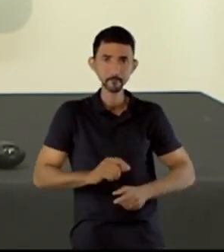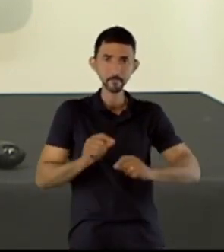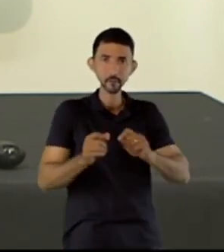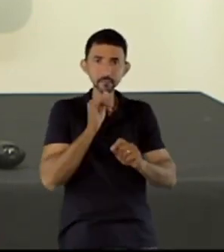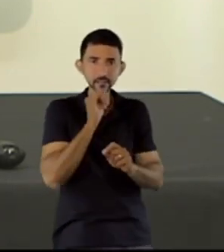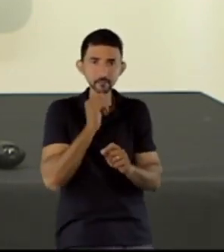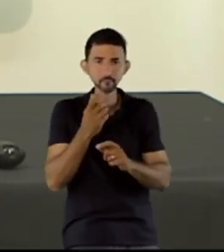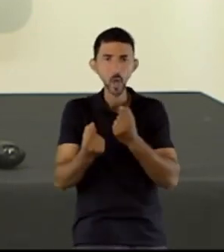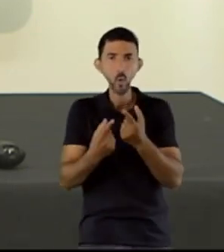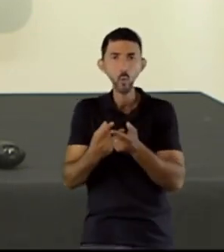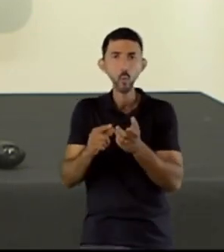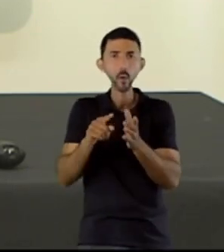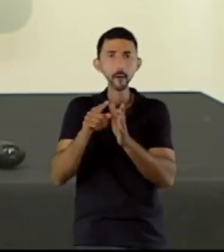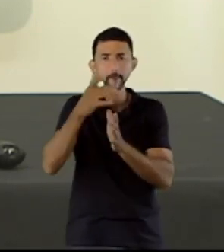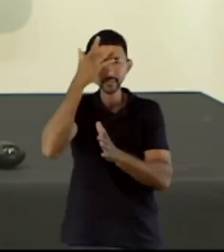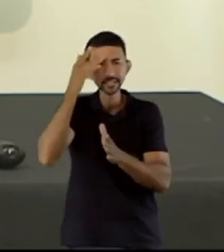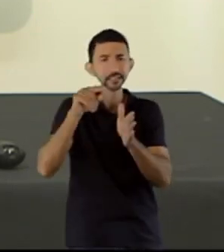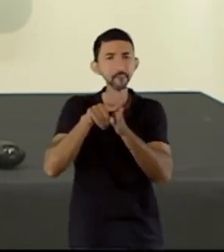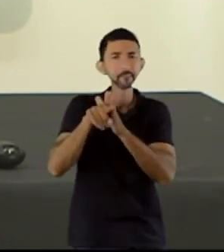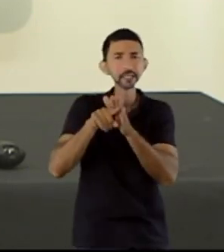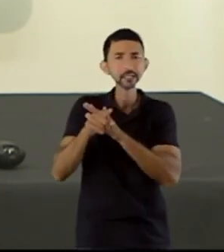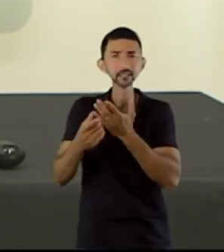alguns pesquisadores e